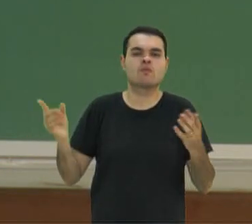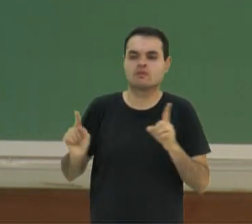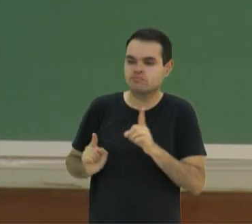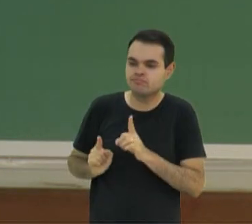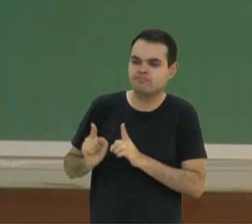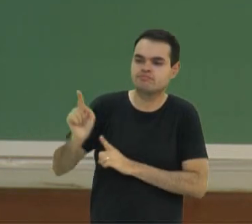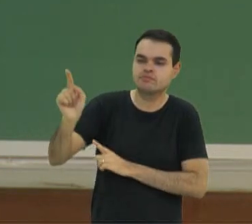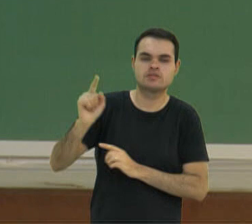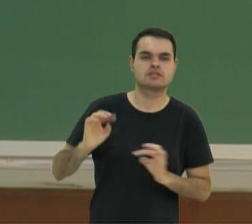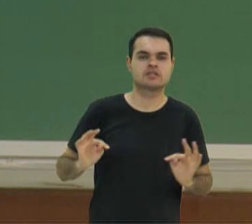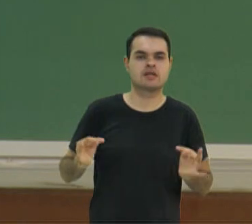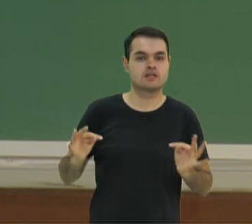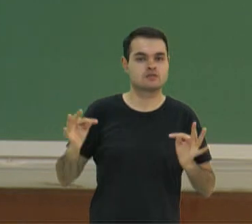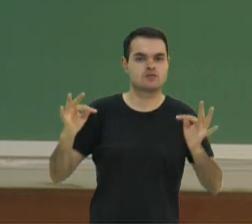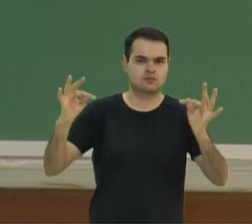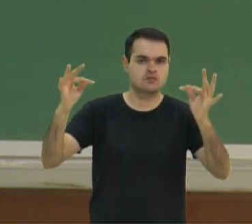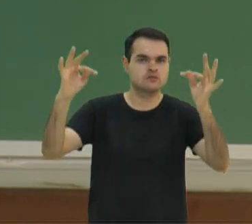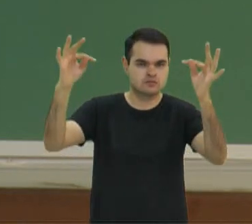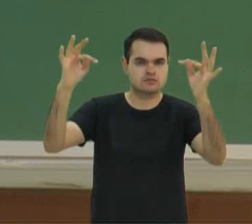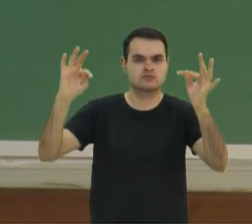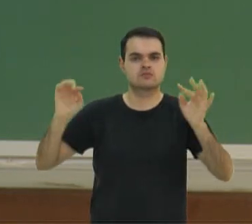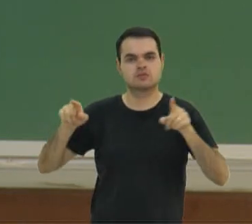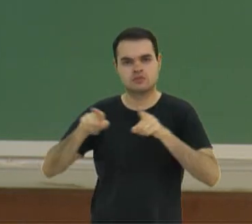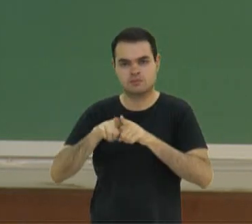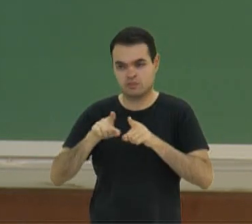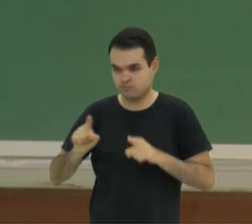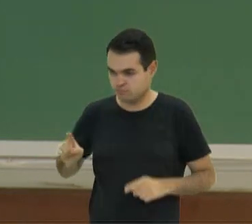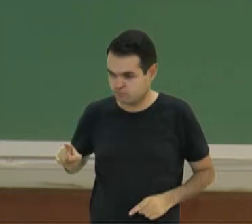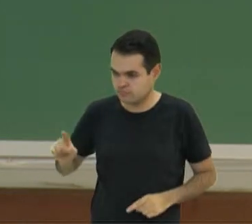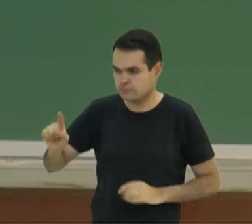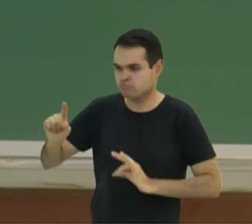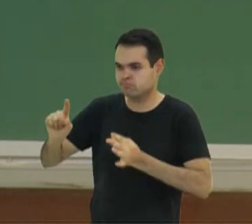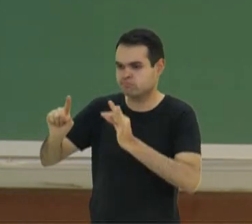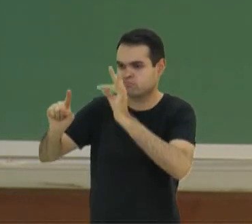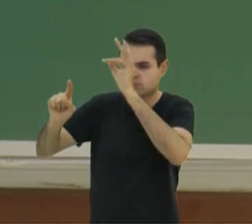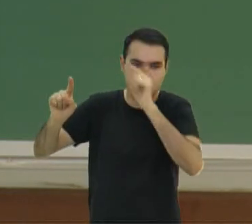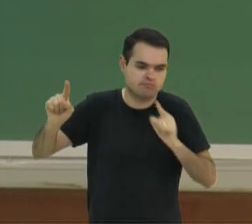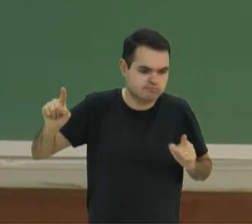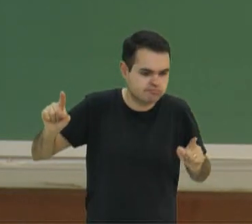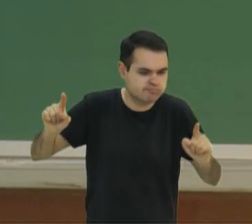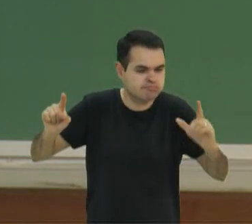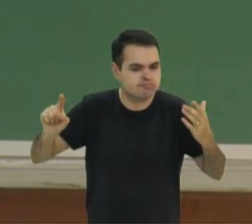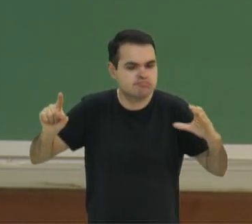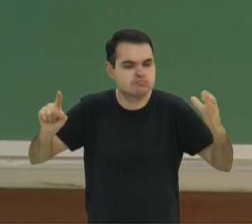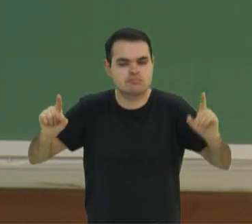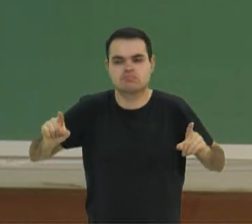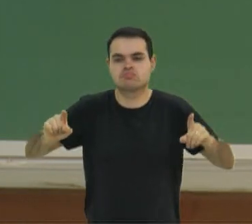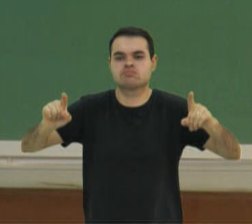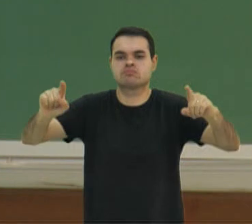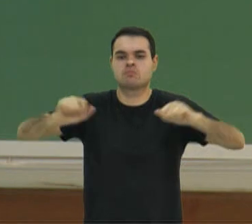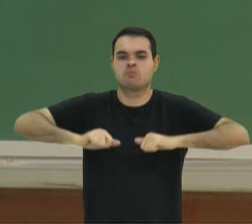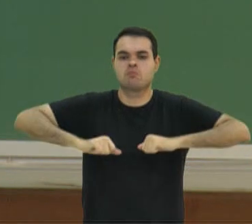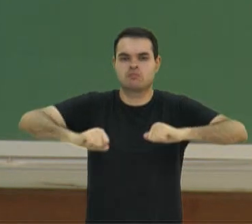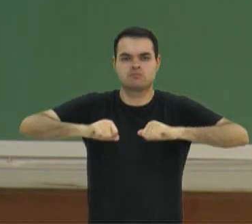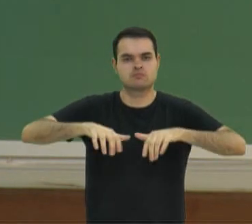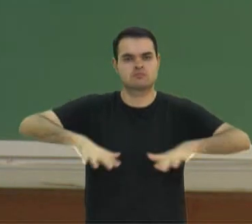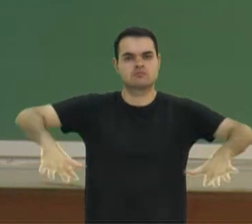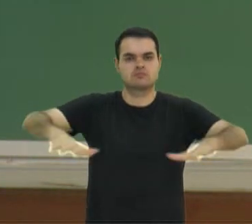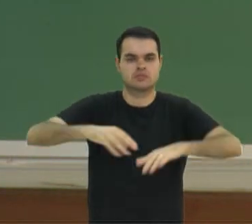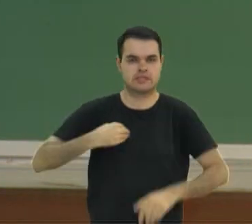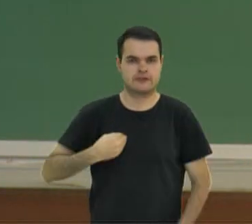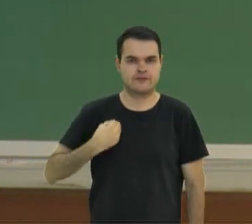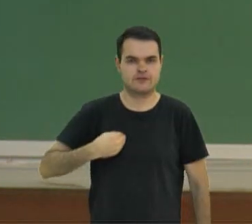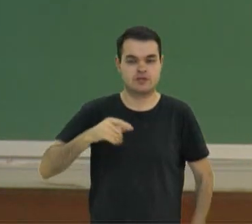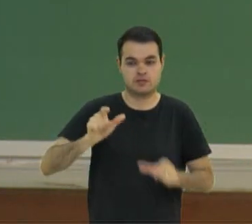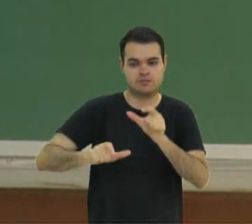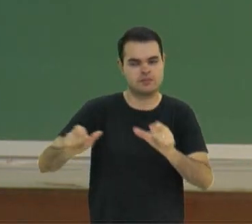avanço tecnológico, obviamente junto com o desenvolvimento da ciência, ele impacta na vida das pessoas. Então eu tinha pedido para